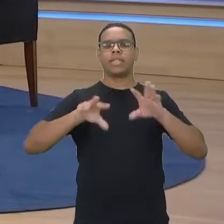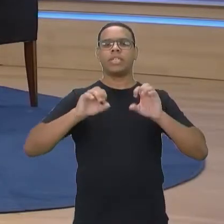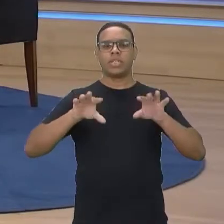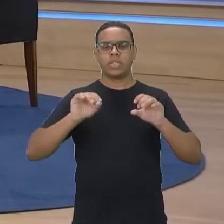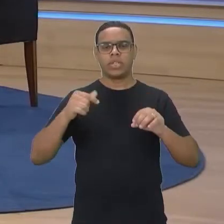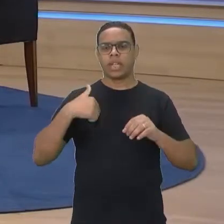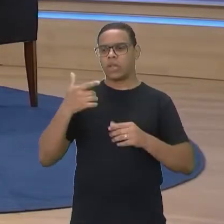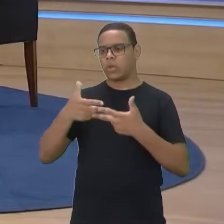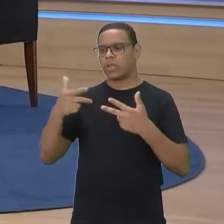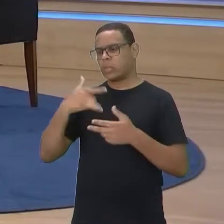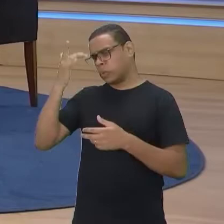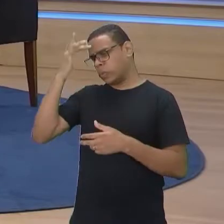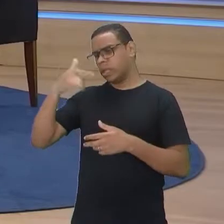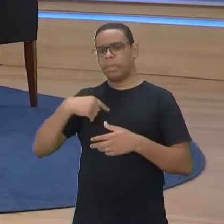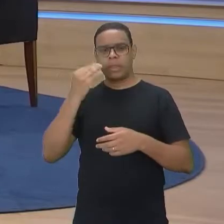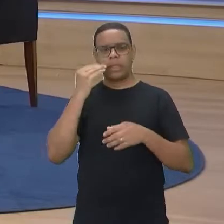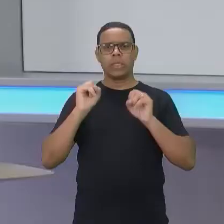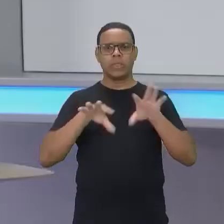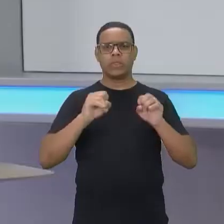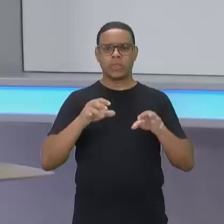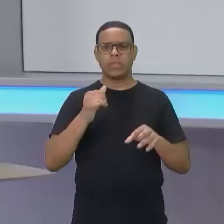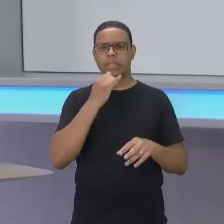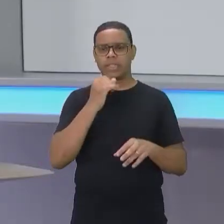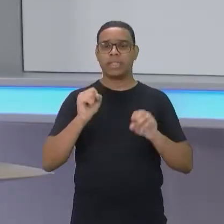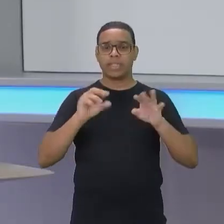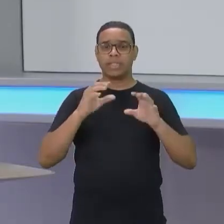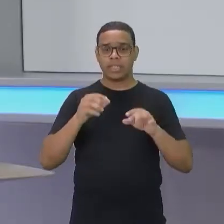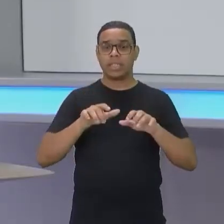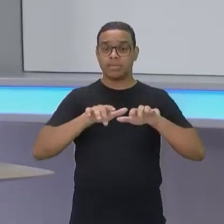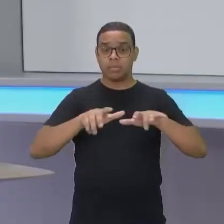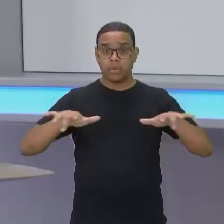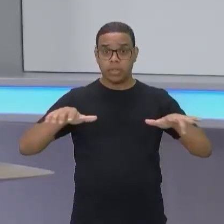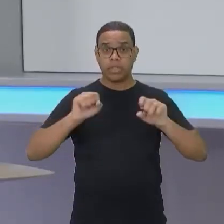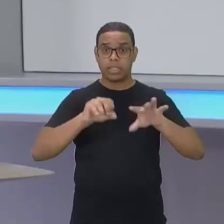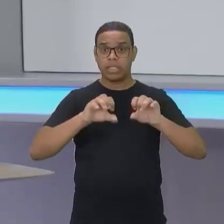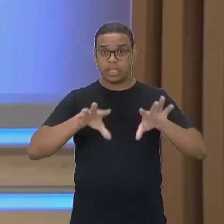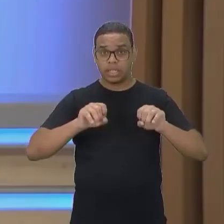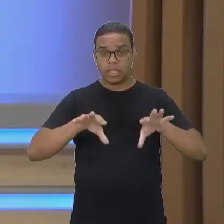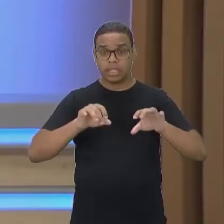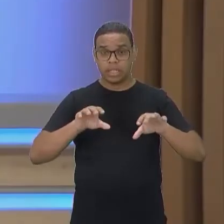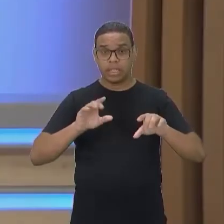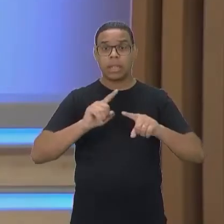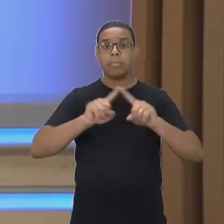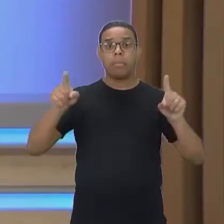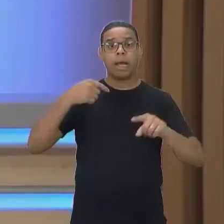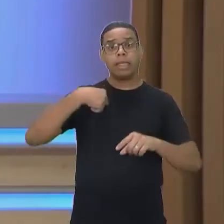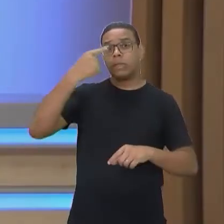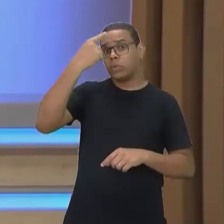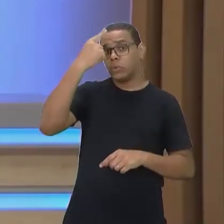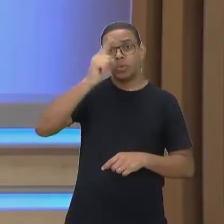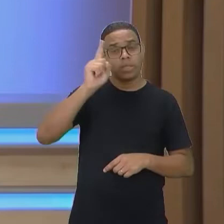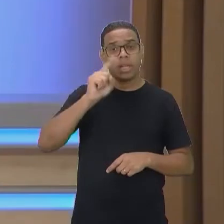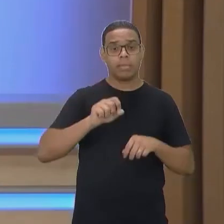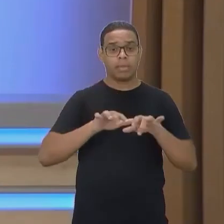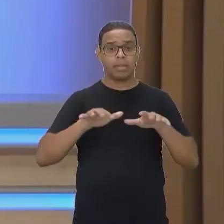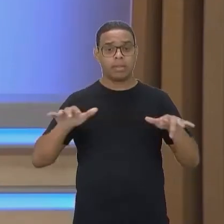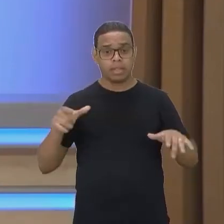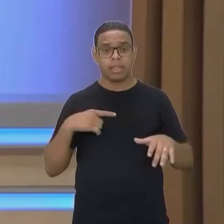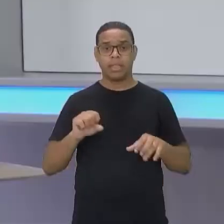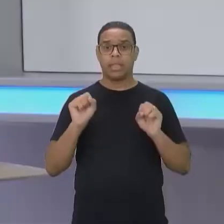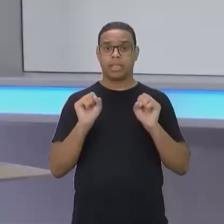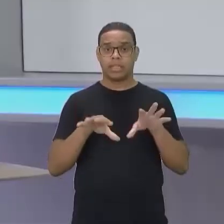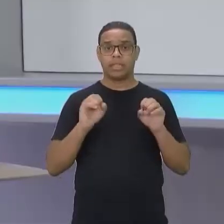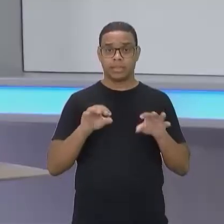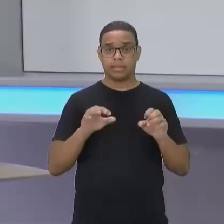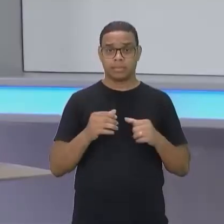ele não sabia. Por exemplo, ele ensinava a tocar piano e ele nunca soube tocar piano. Ele